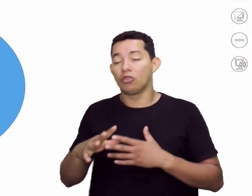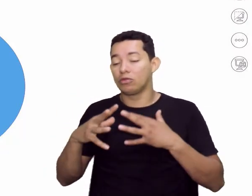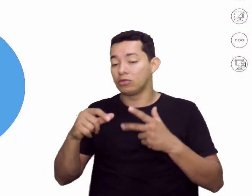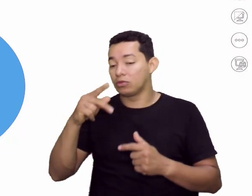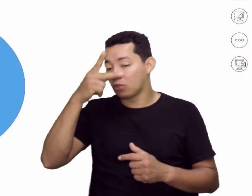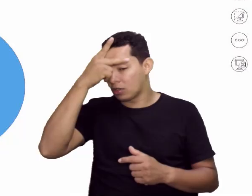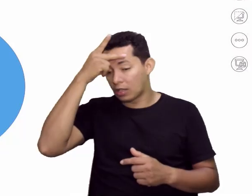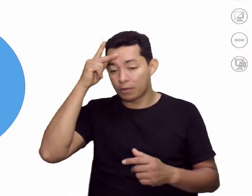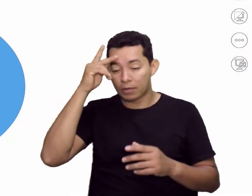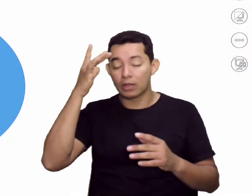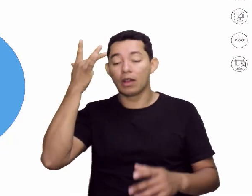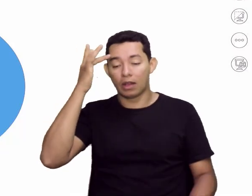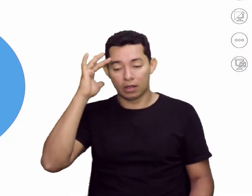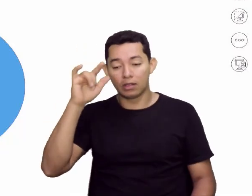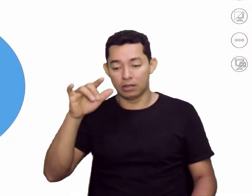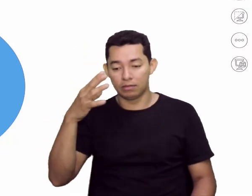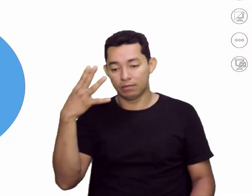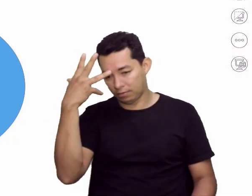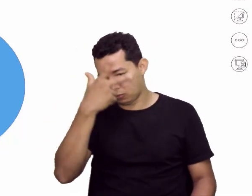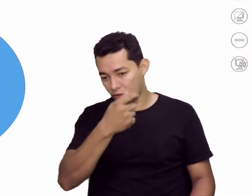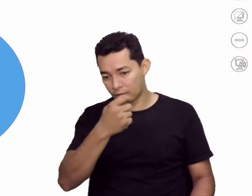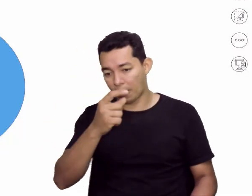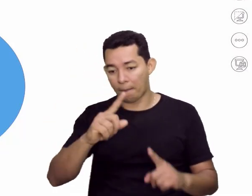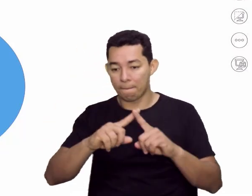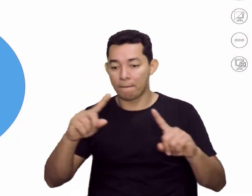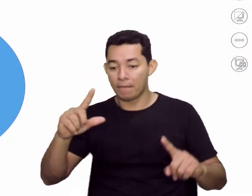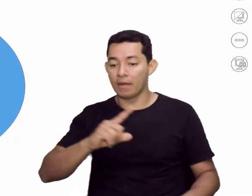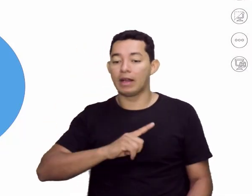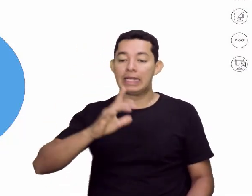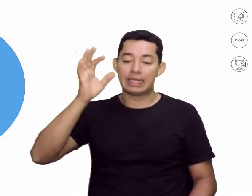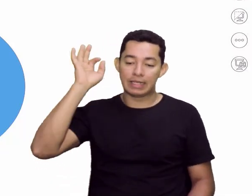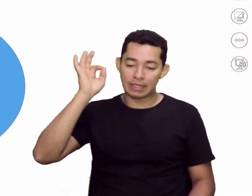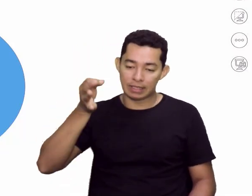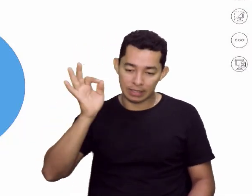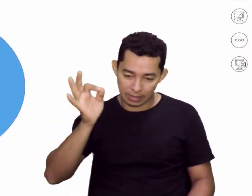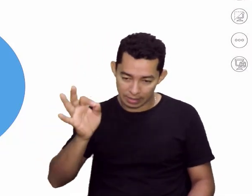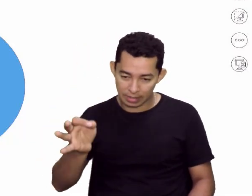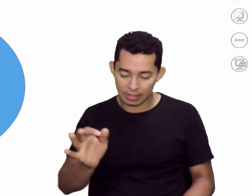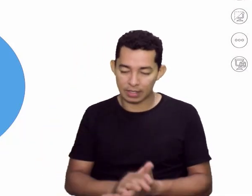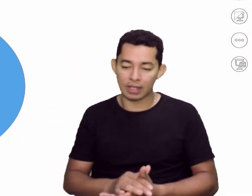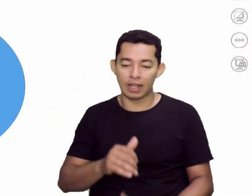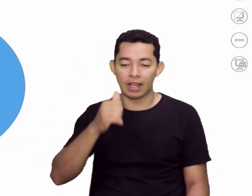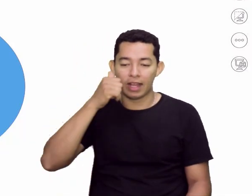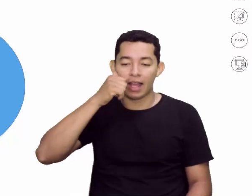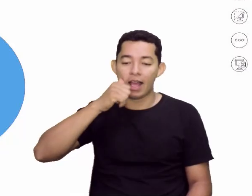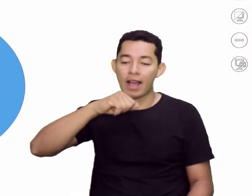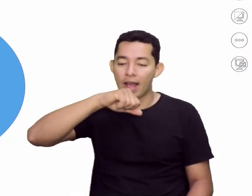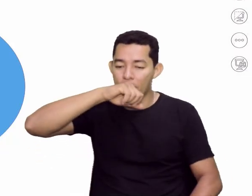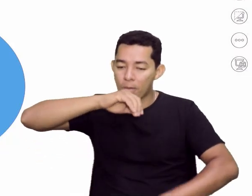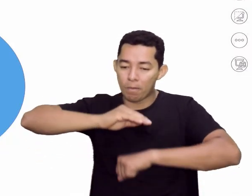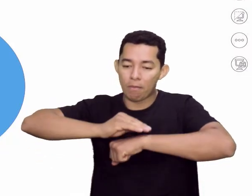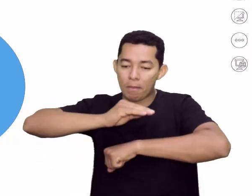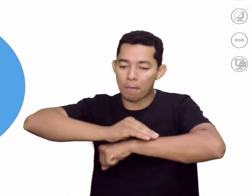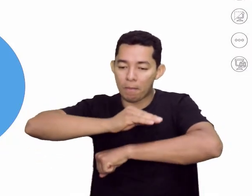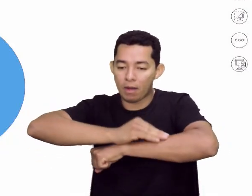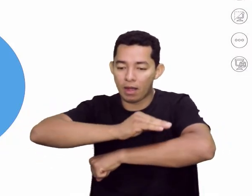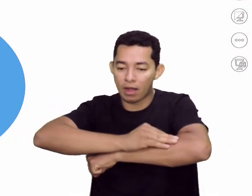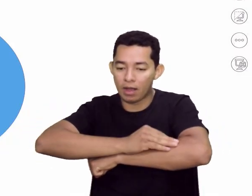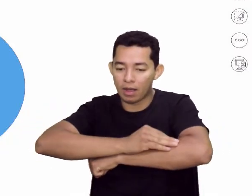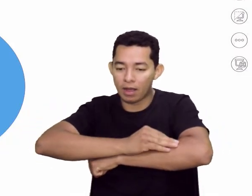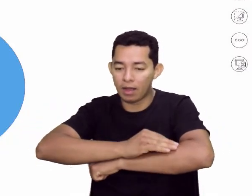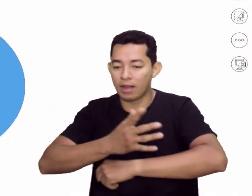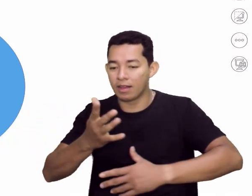Mas eu tenho certeza que a mamãe sapo, lá na visão dela, não vai achar que